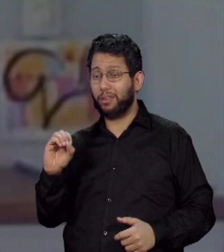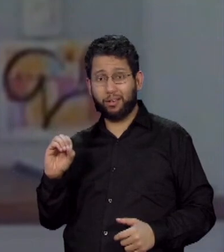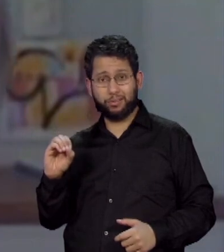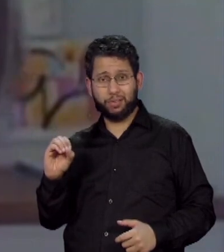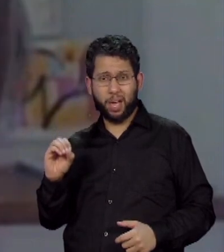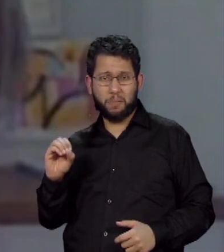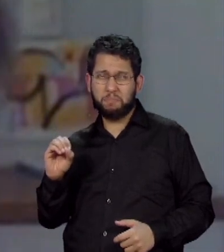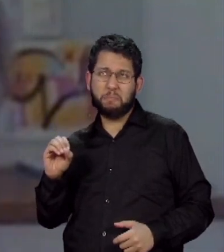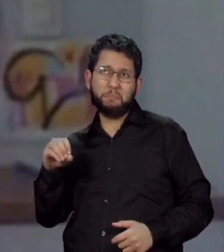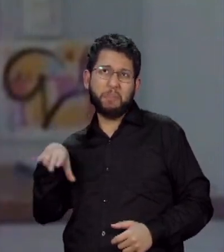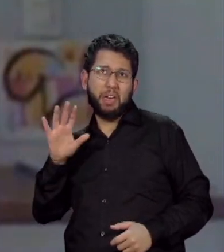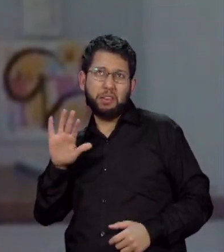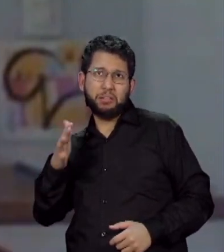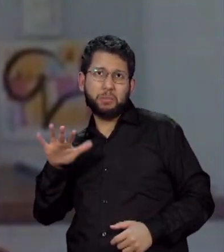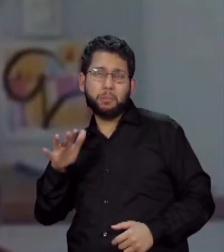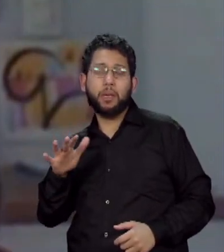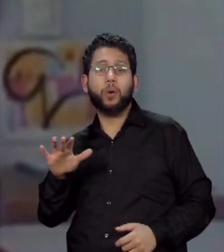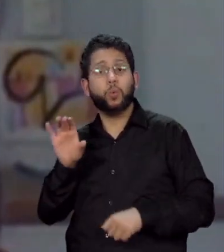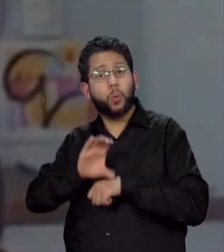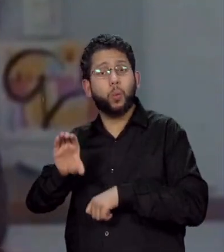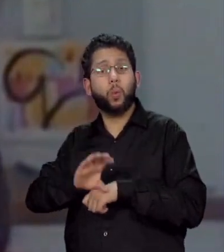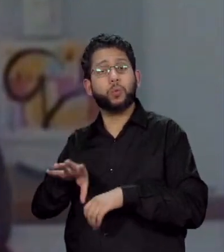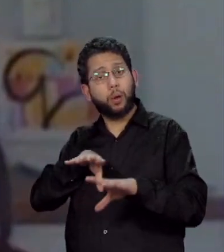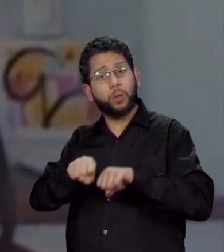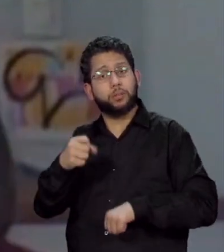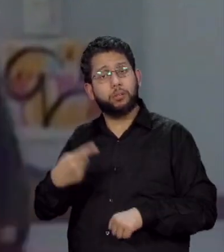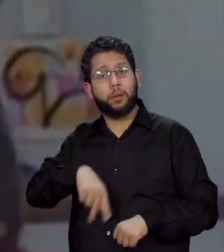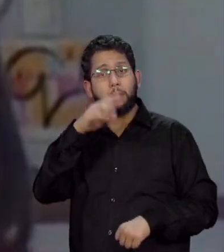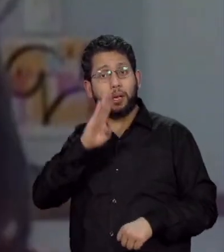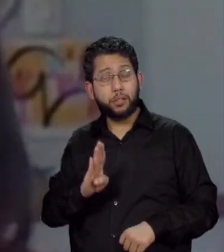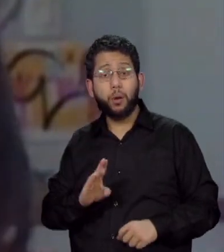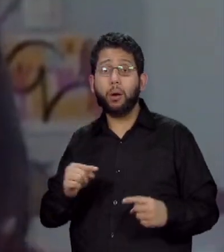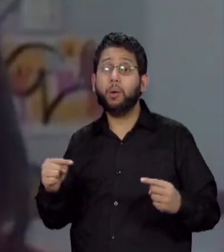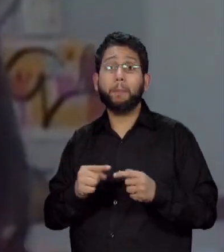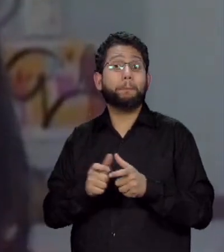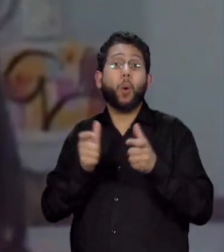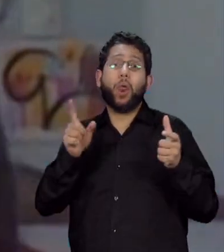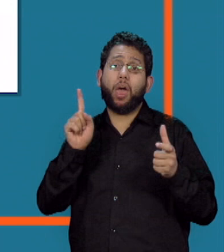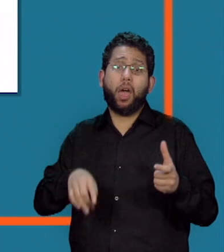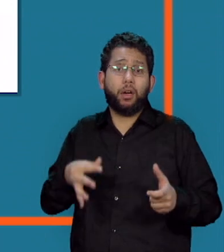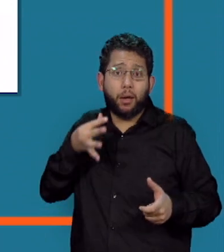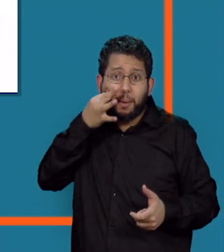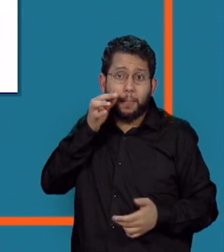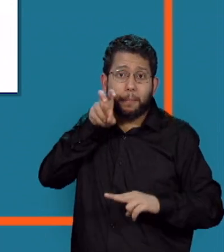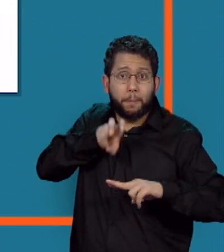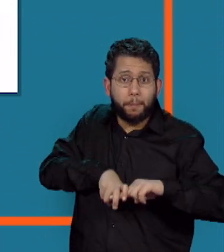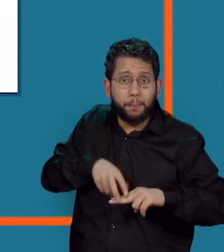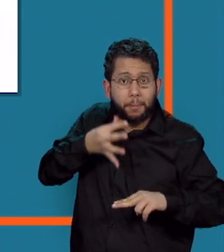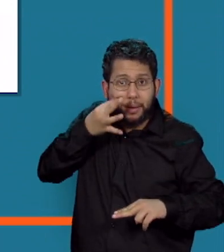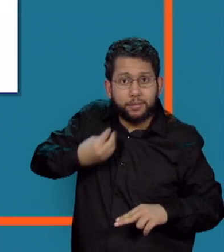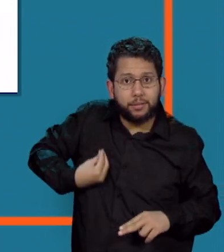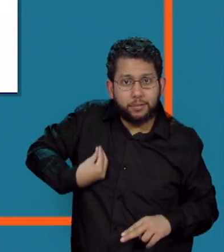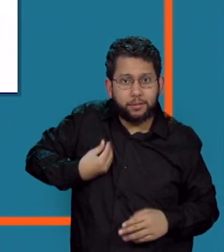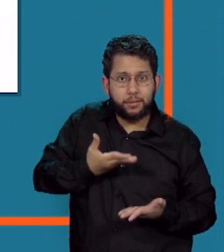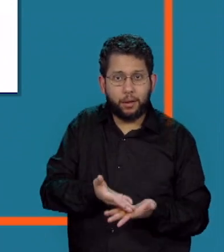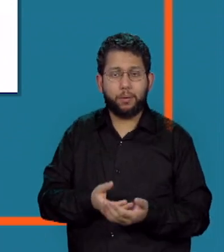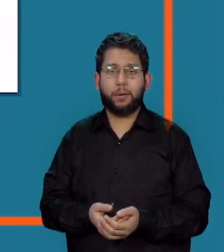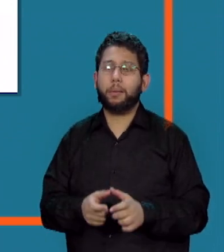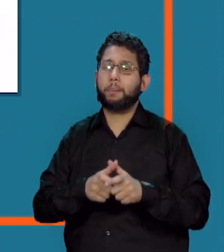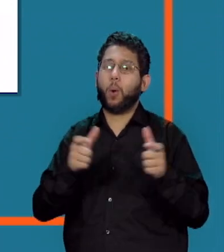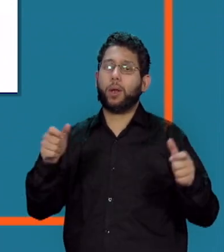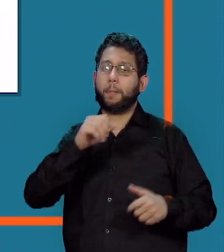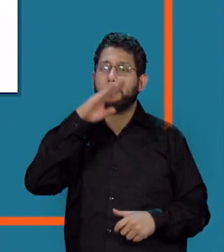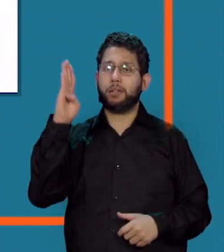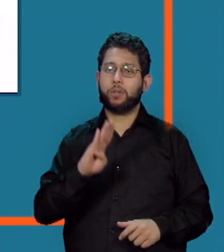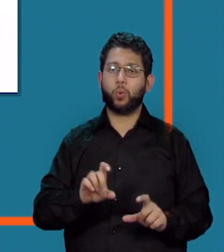cursos de graduação no país são cursos presenciais, né? Como eu disse, muitos estão na região